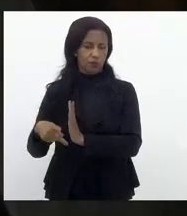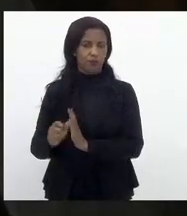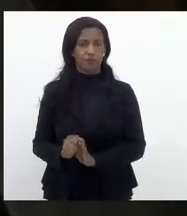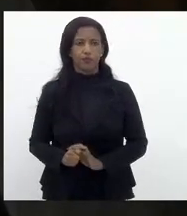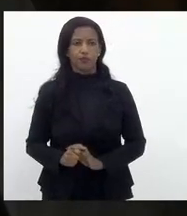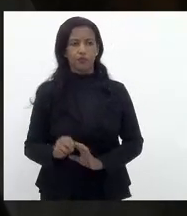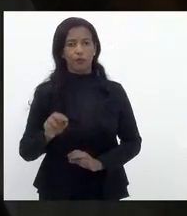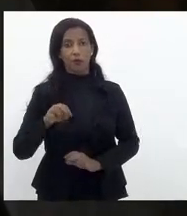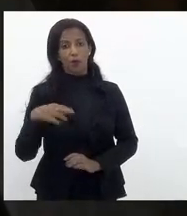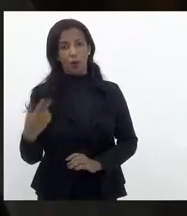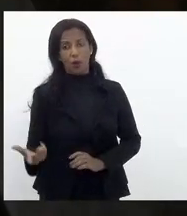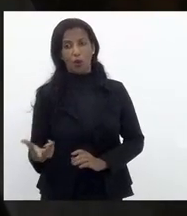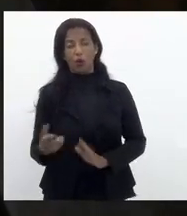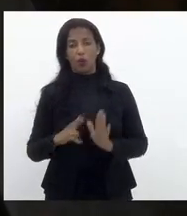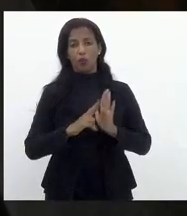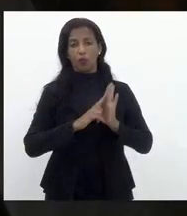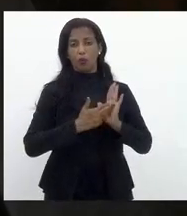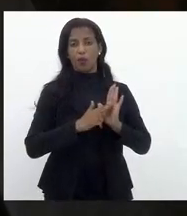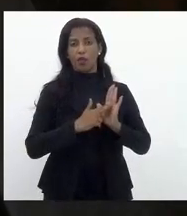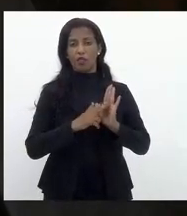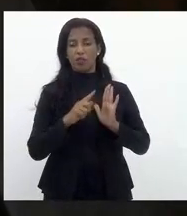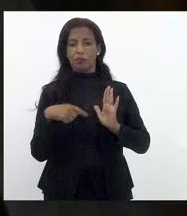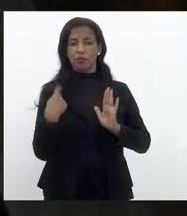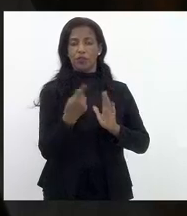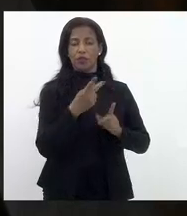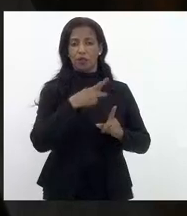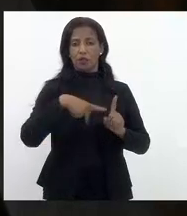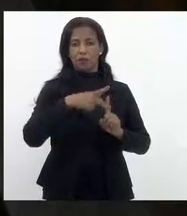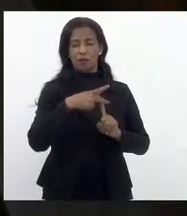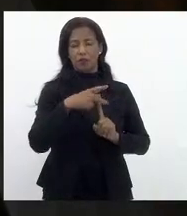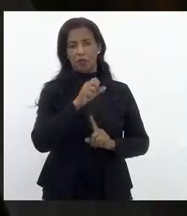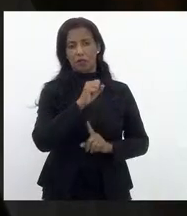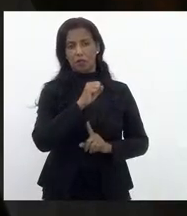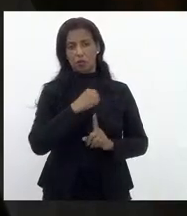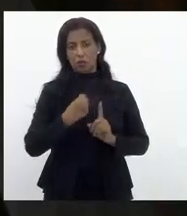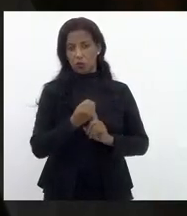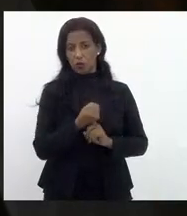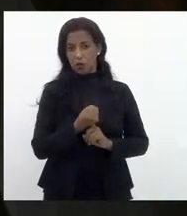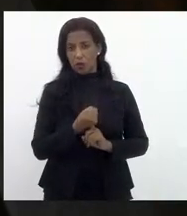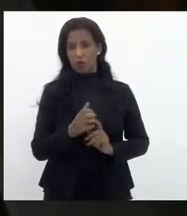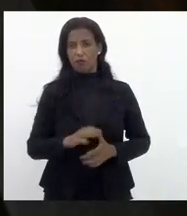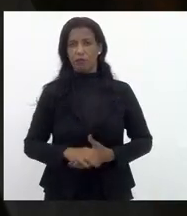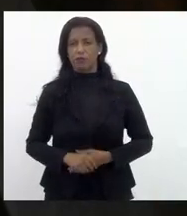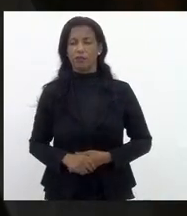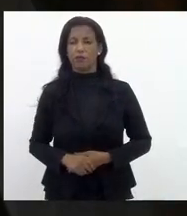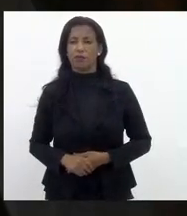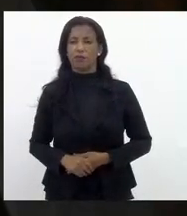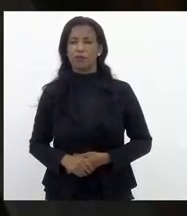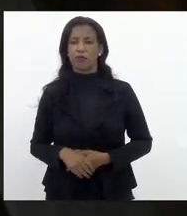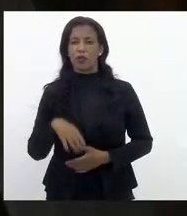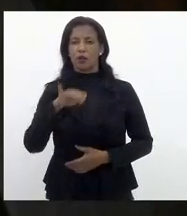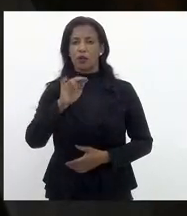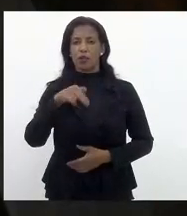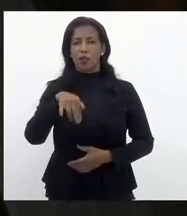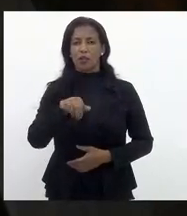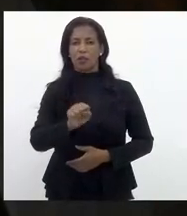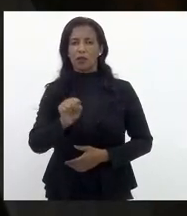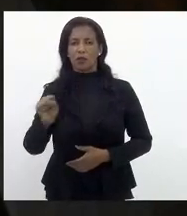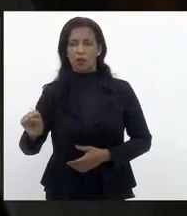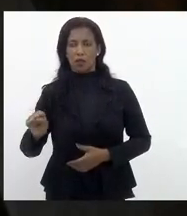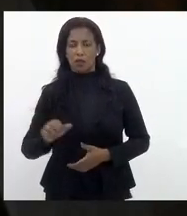ou estarão no regime geral da Previdência Social que é o INSS